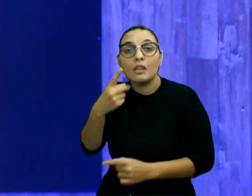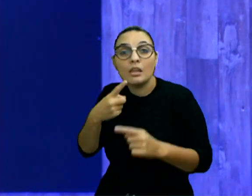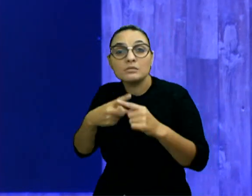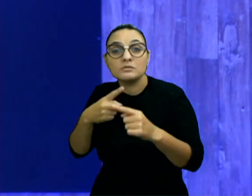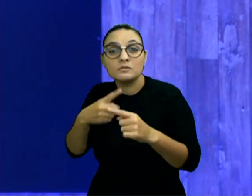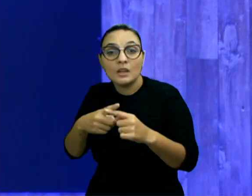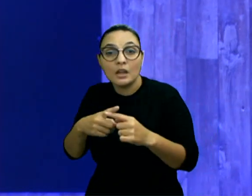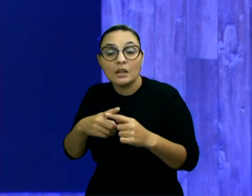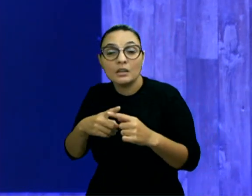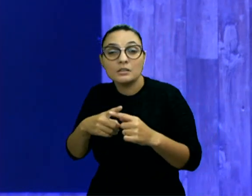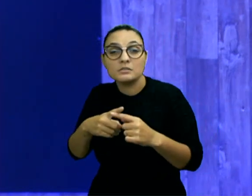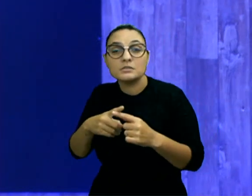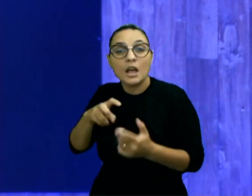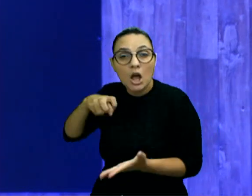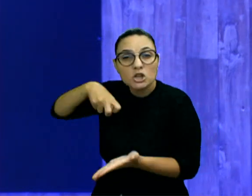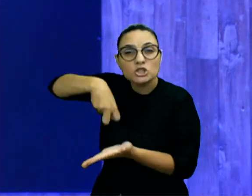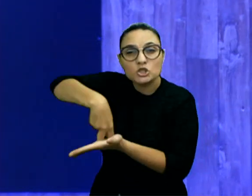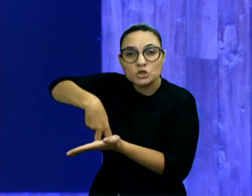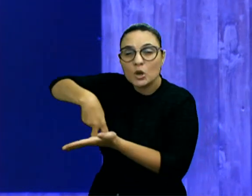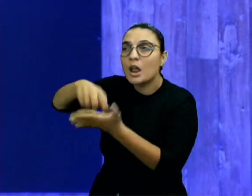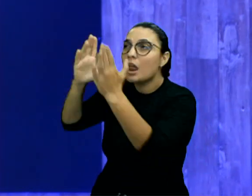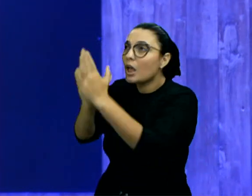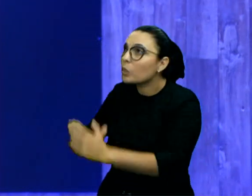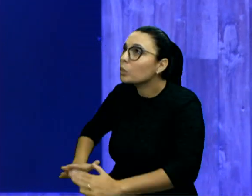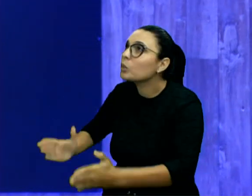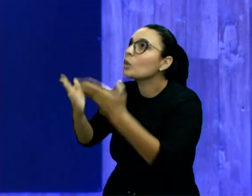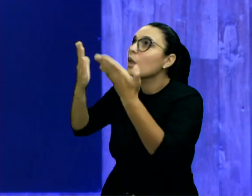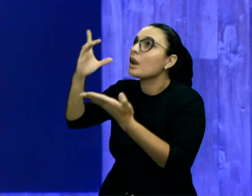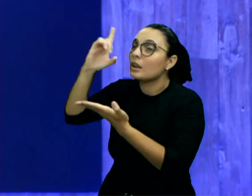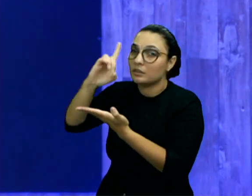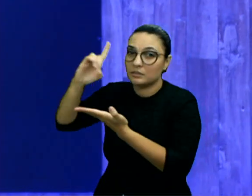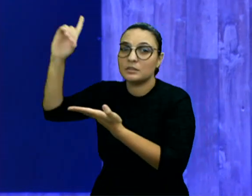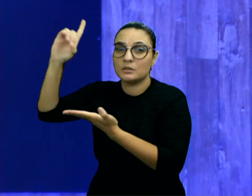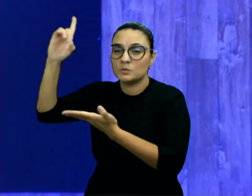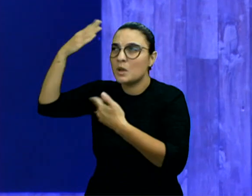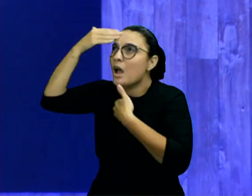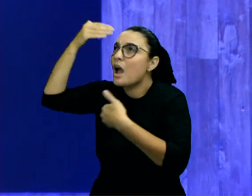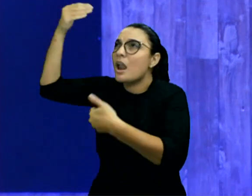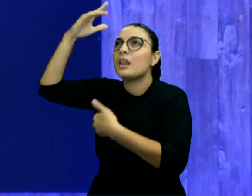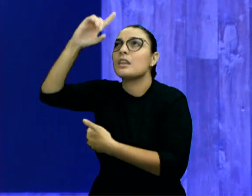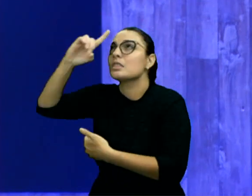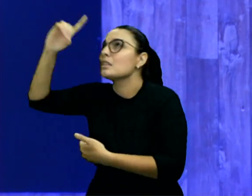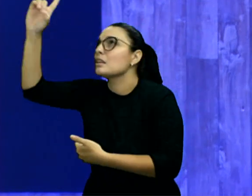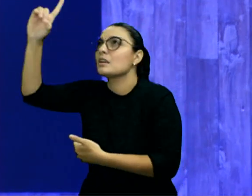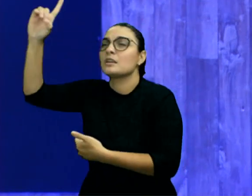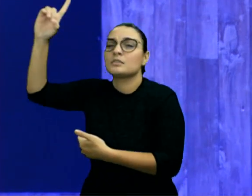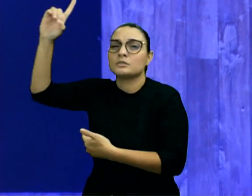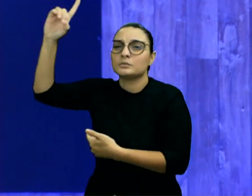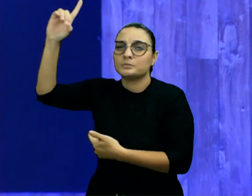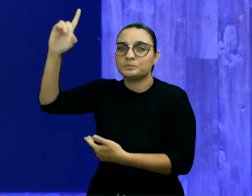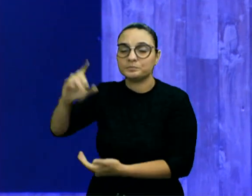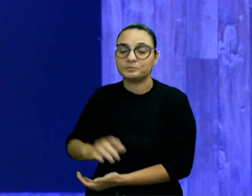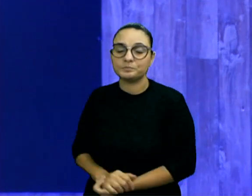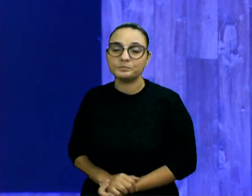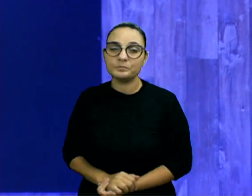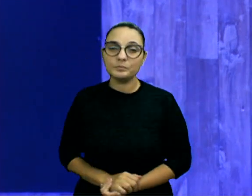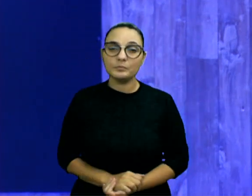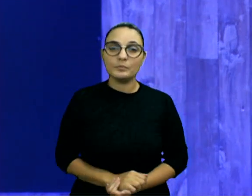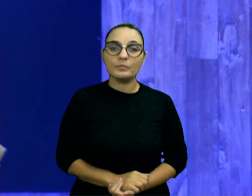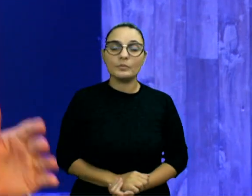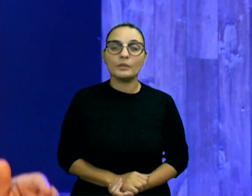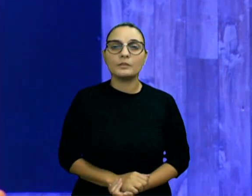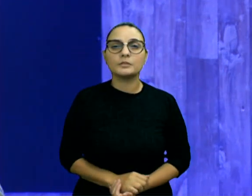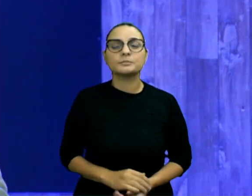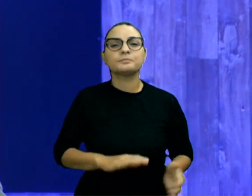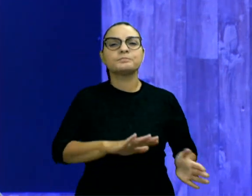ele se ajoelhava e orava agradecendo ao seu Deus. Eu